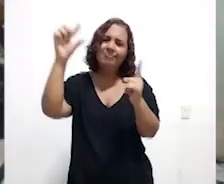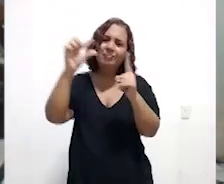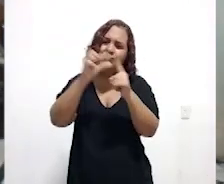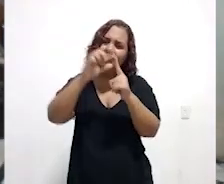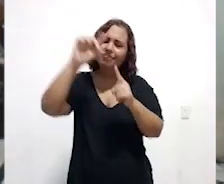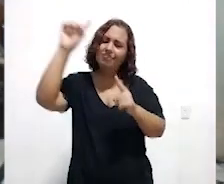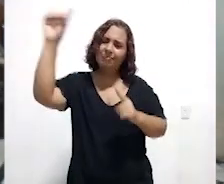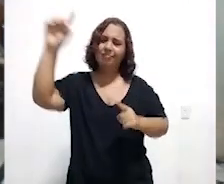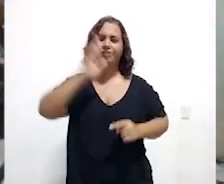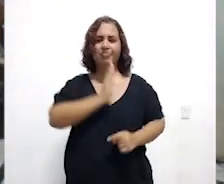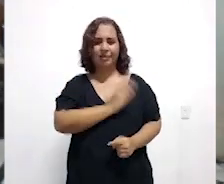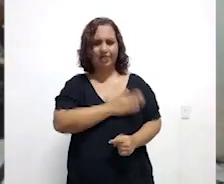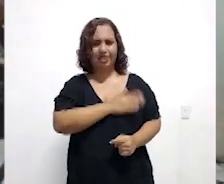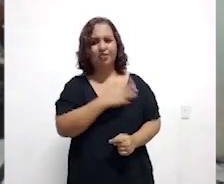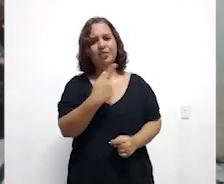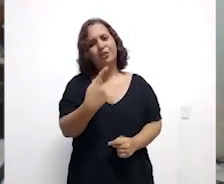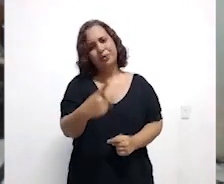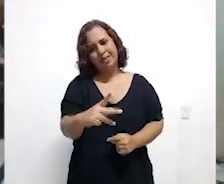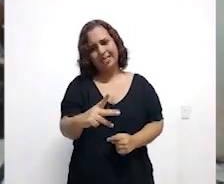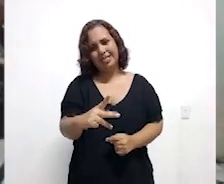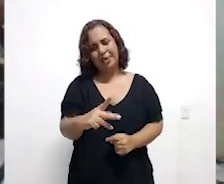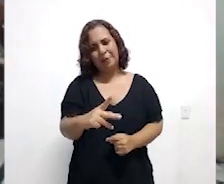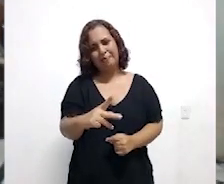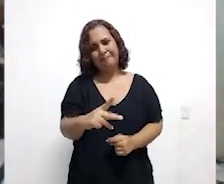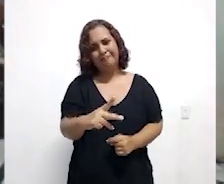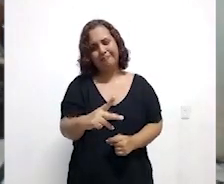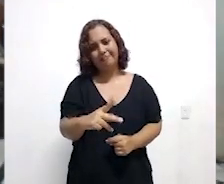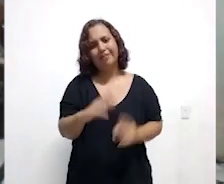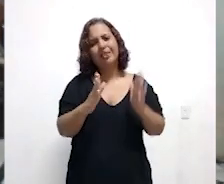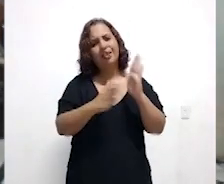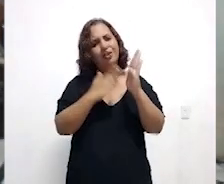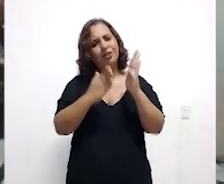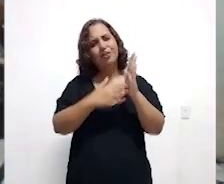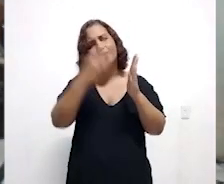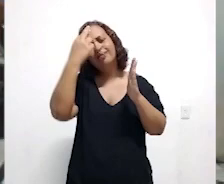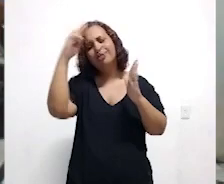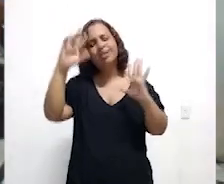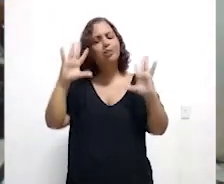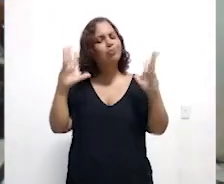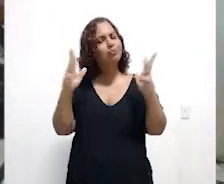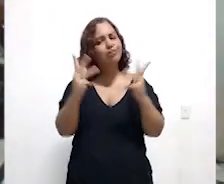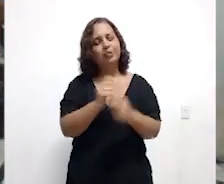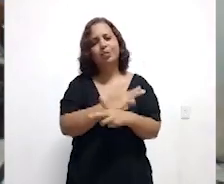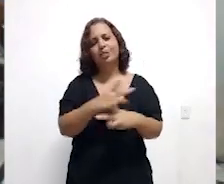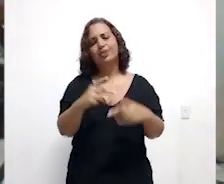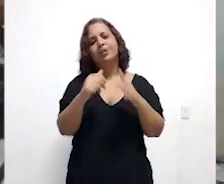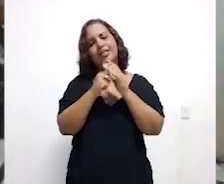ao coração. Louvado seja o Senhor por tudo. Amém.